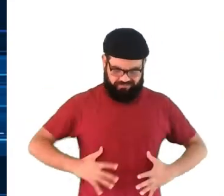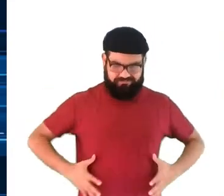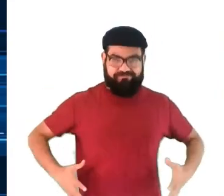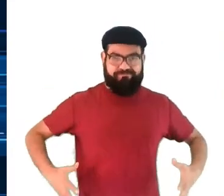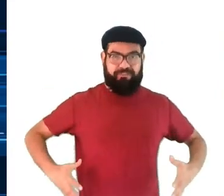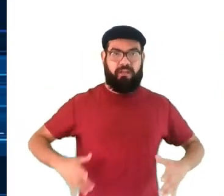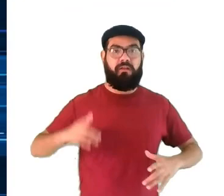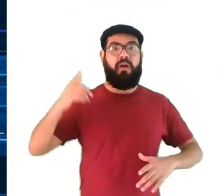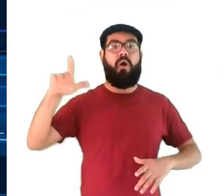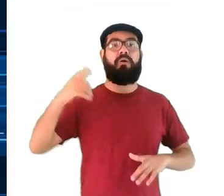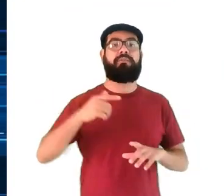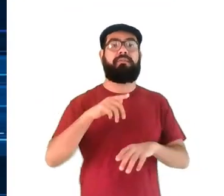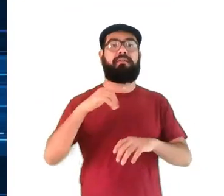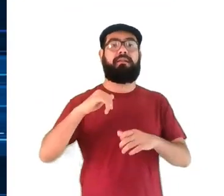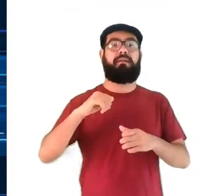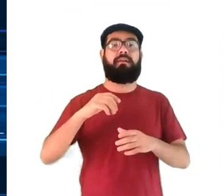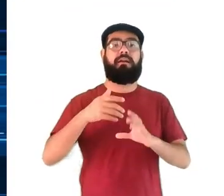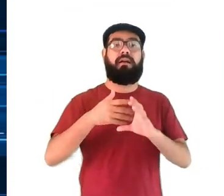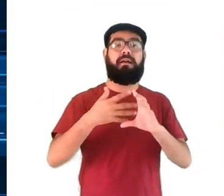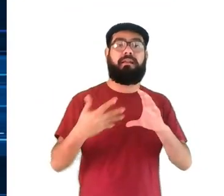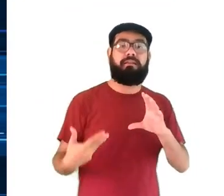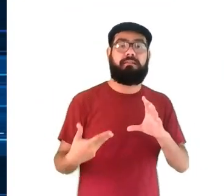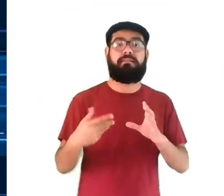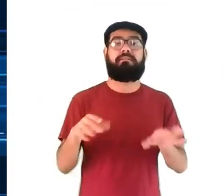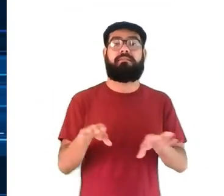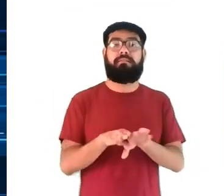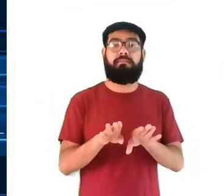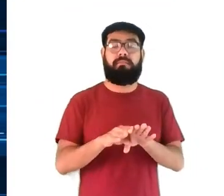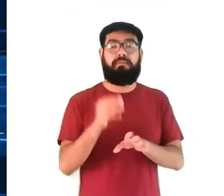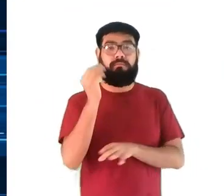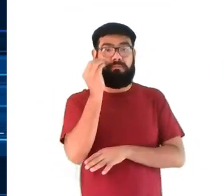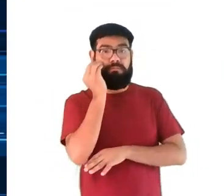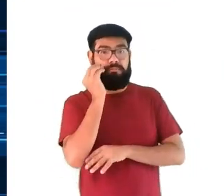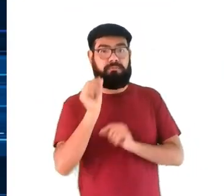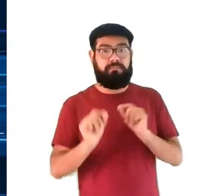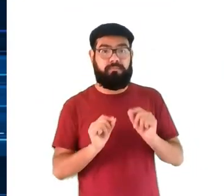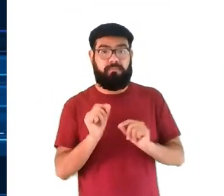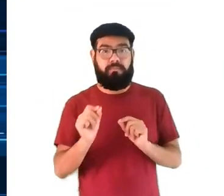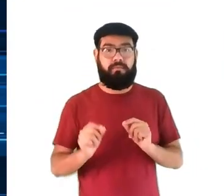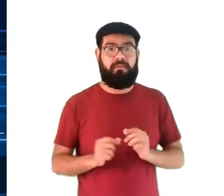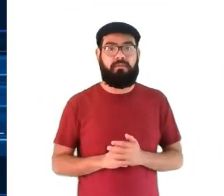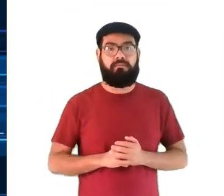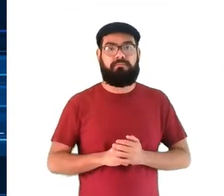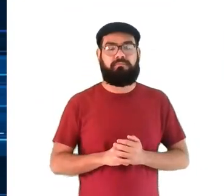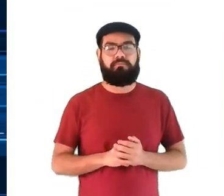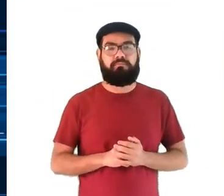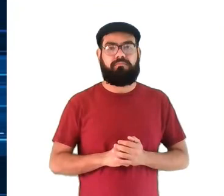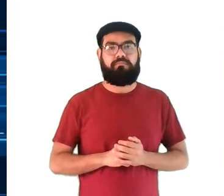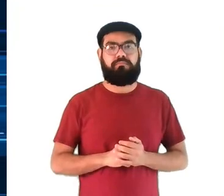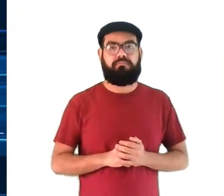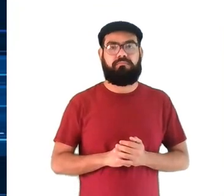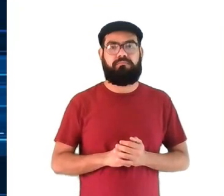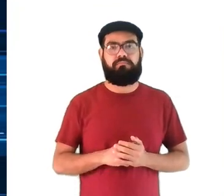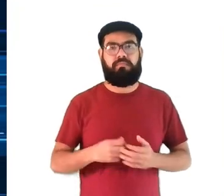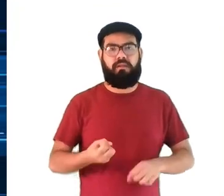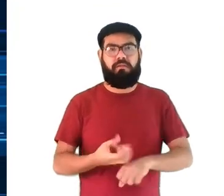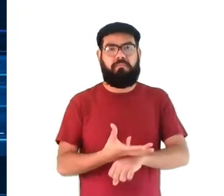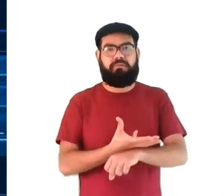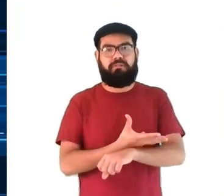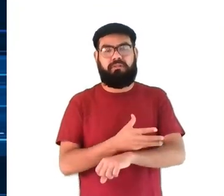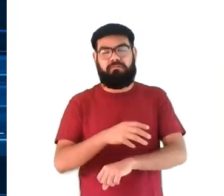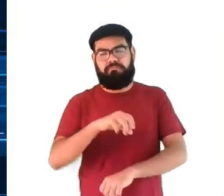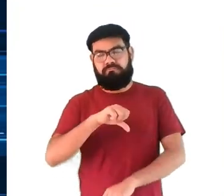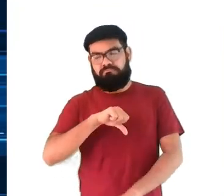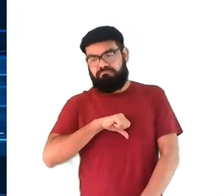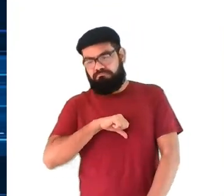adolescente atual, né, bem observável, é a instabilidade emocional. Então, toda